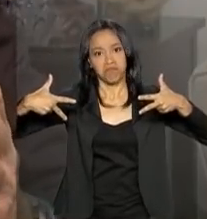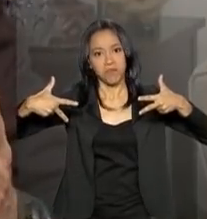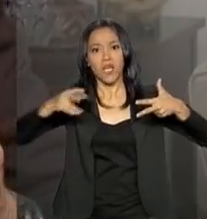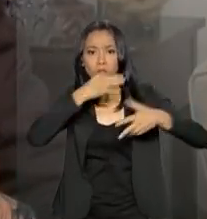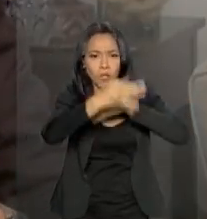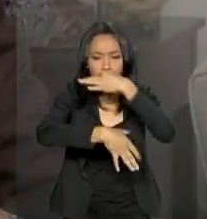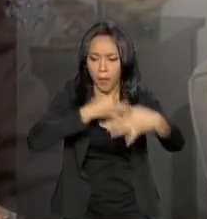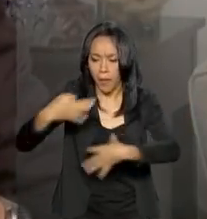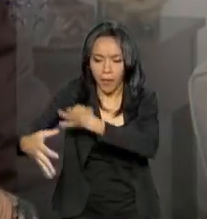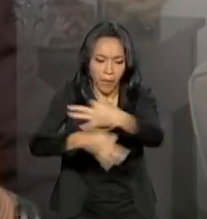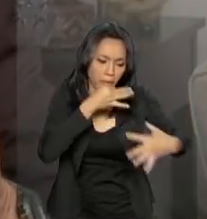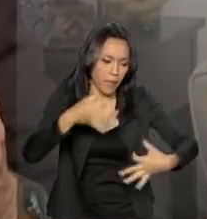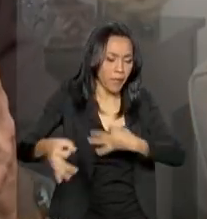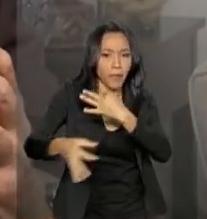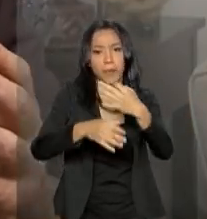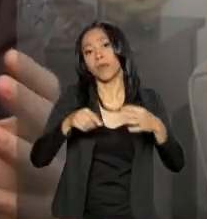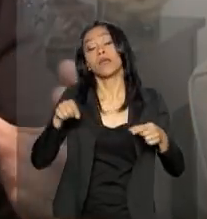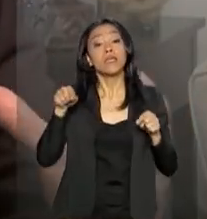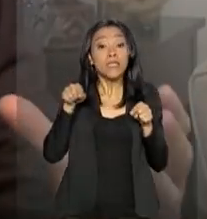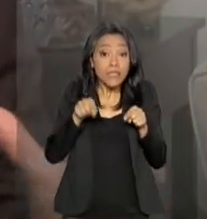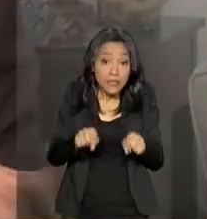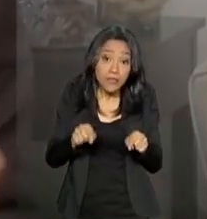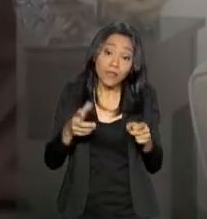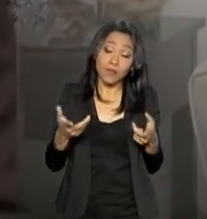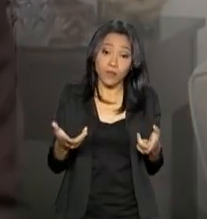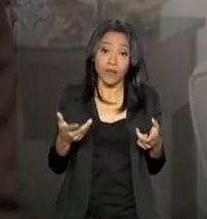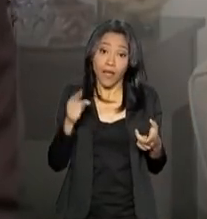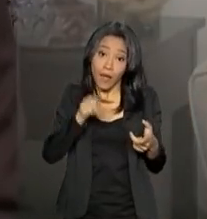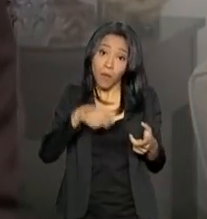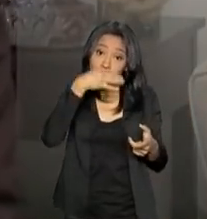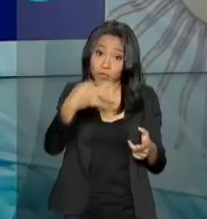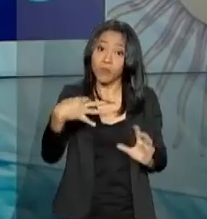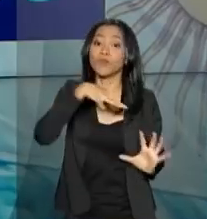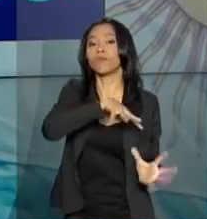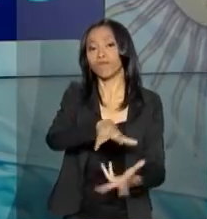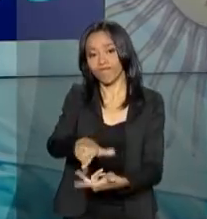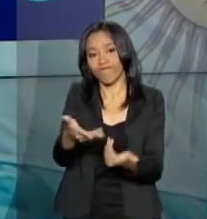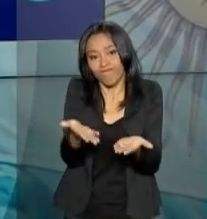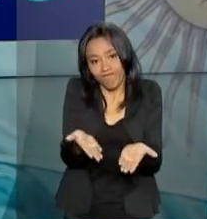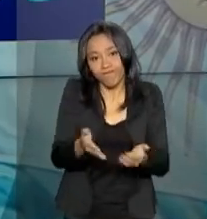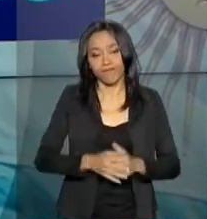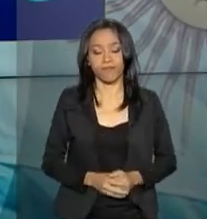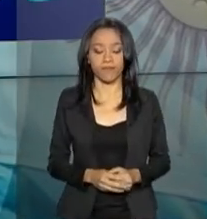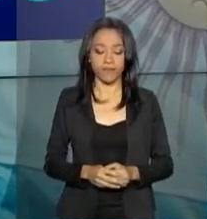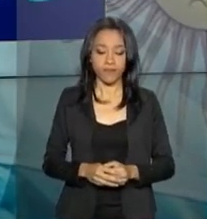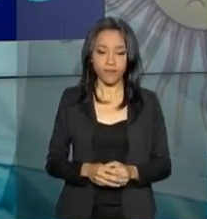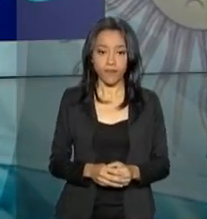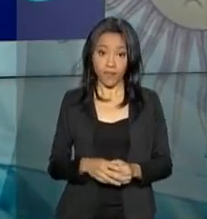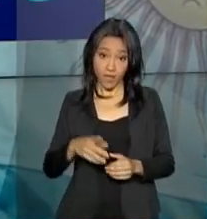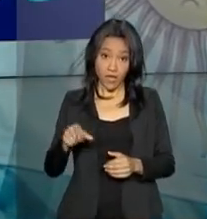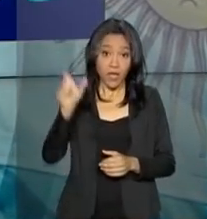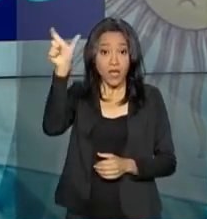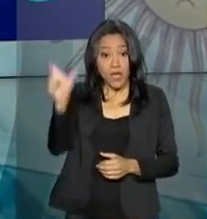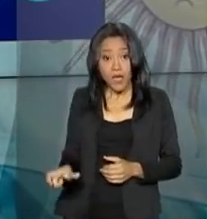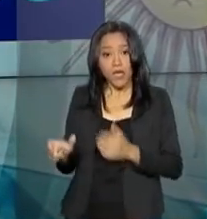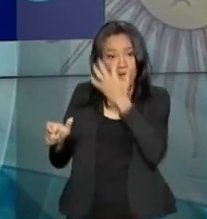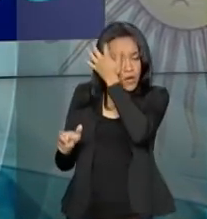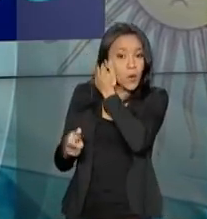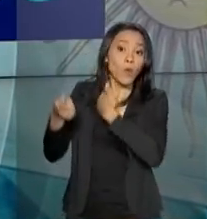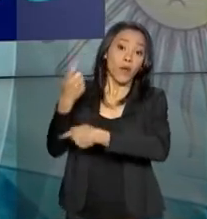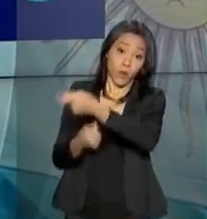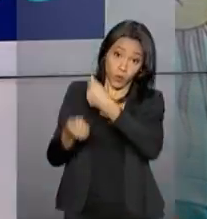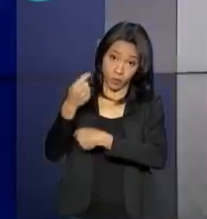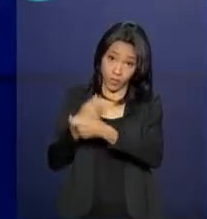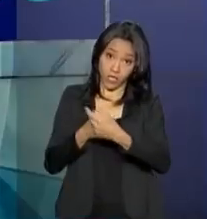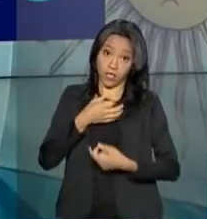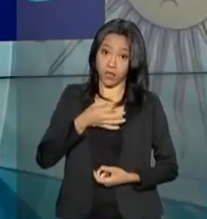aquilo cria uma certa pressão da opinião pública mundial e como economista Carlos Eduardo de Freitas acabou de